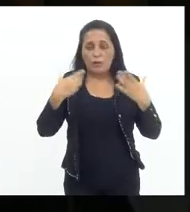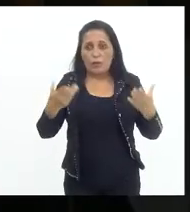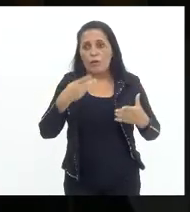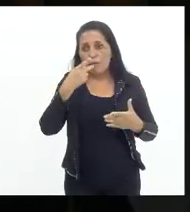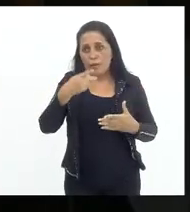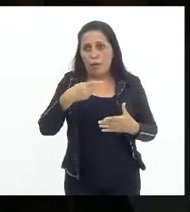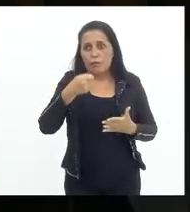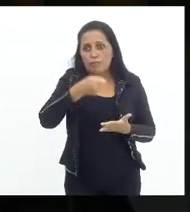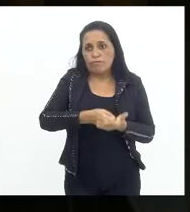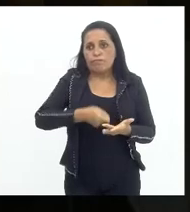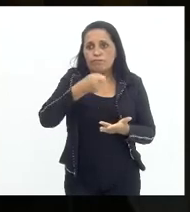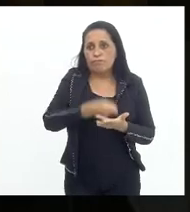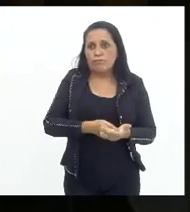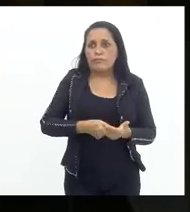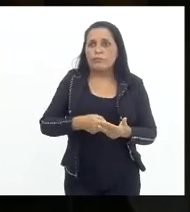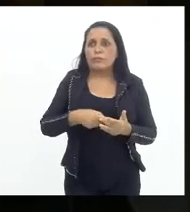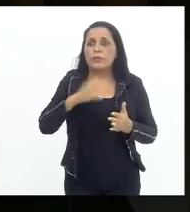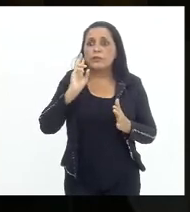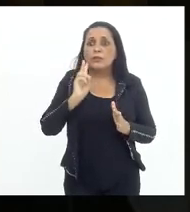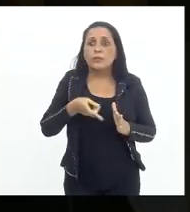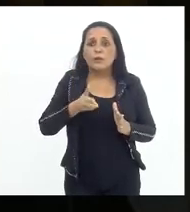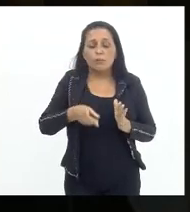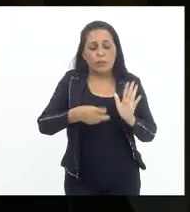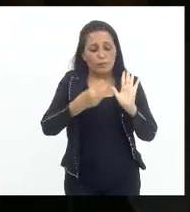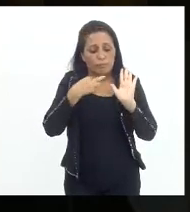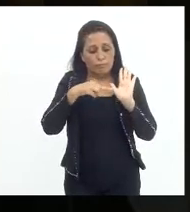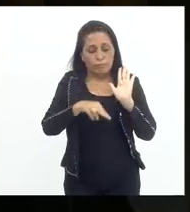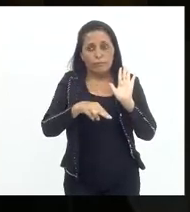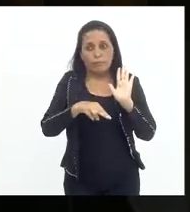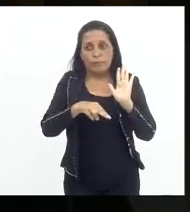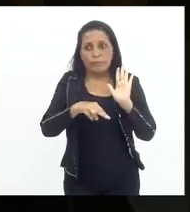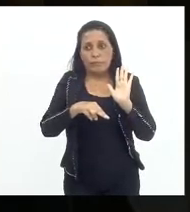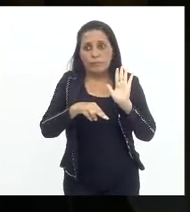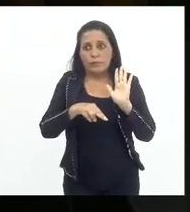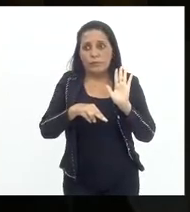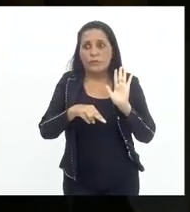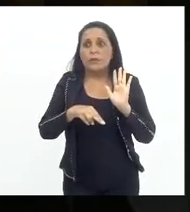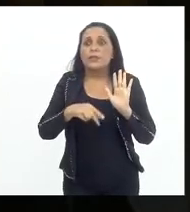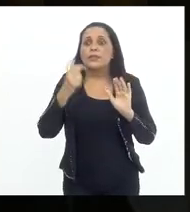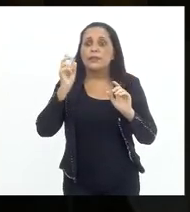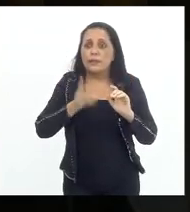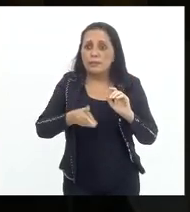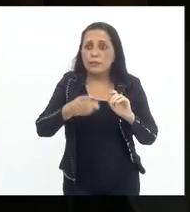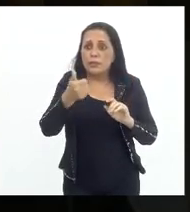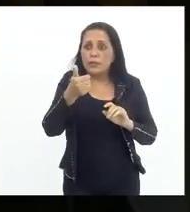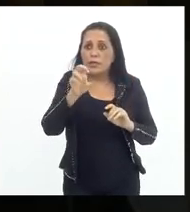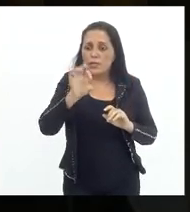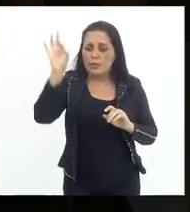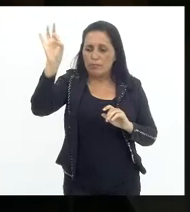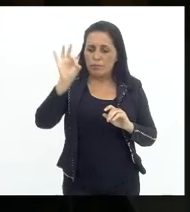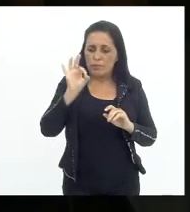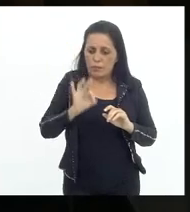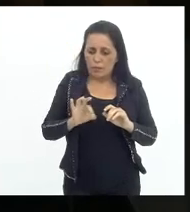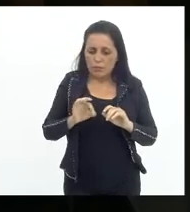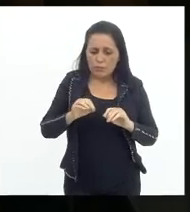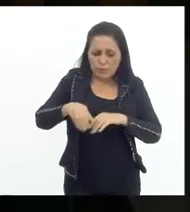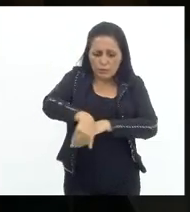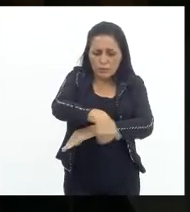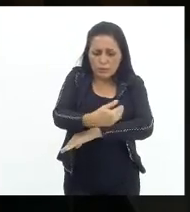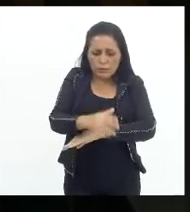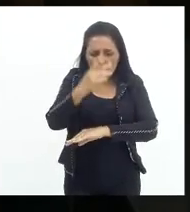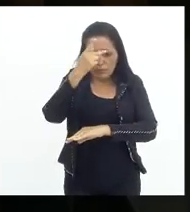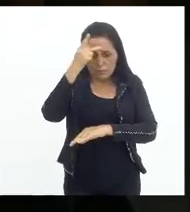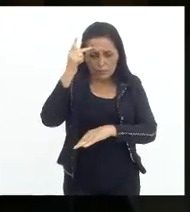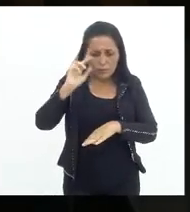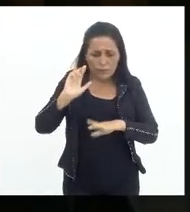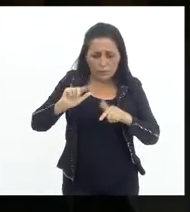insisto isso coloque em risco Vinte por cento um quinto de efetivo das forças de segurança em atuação em